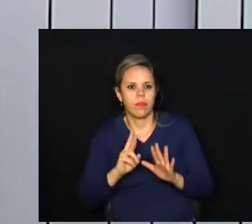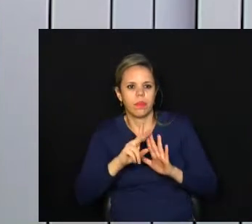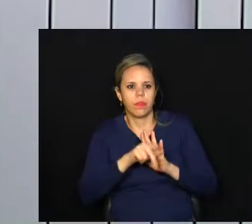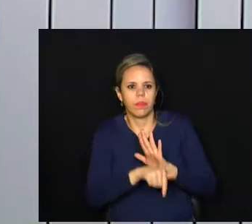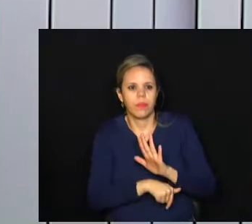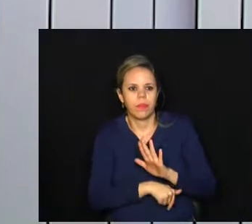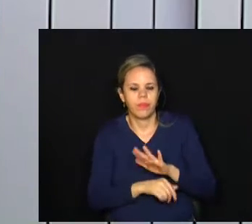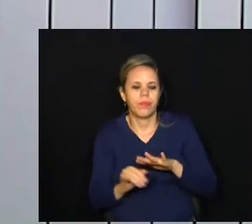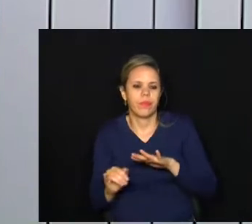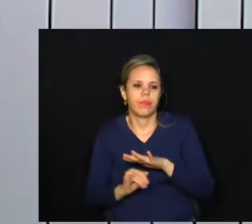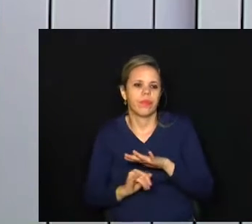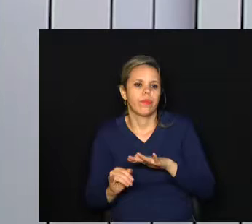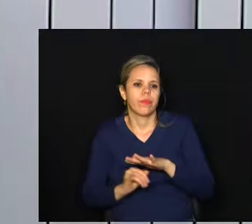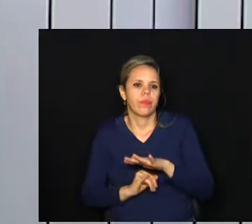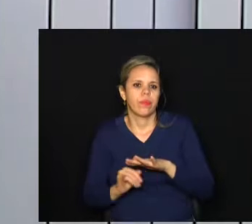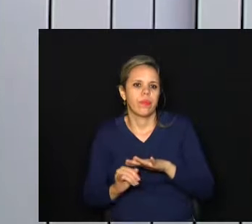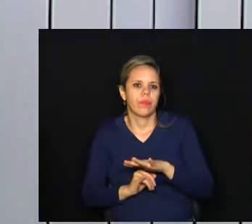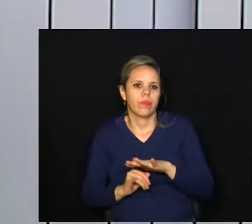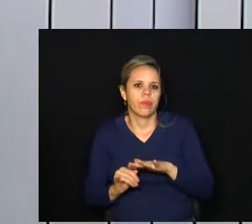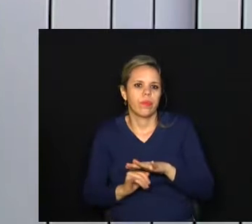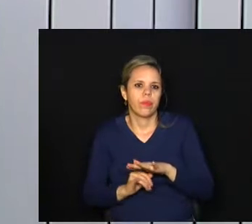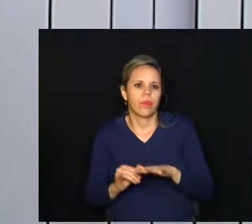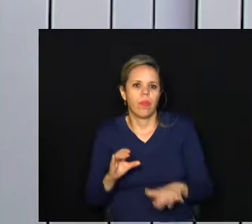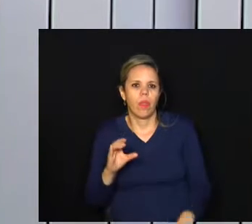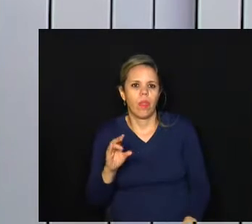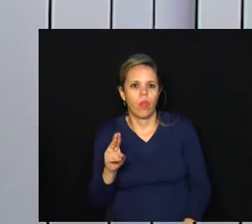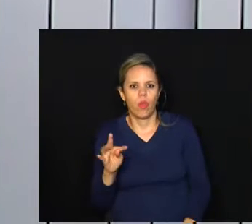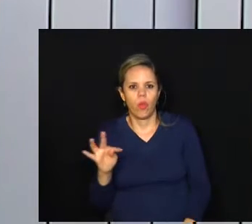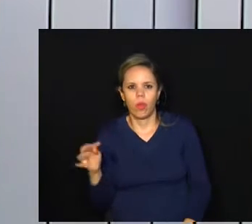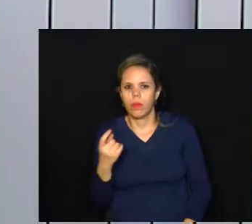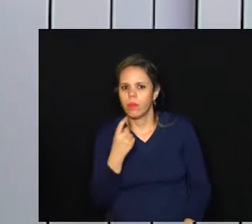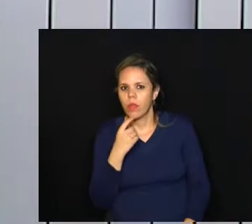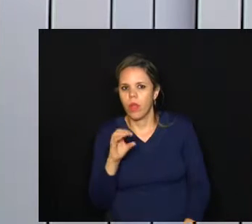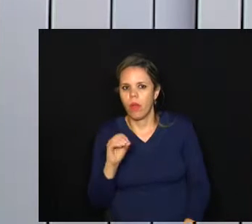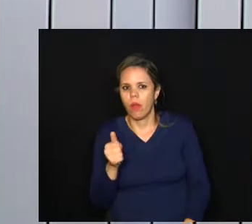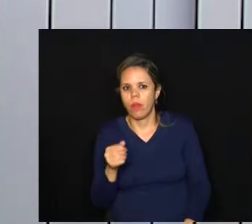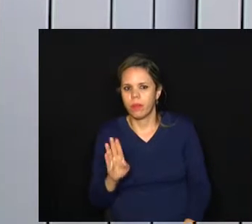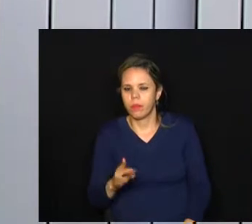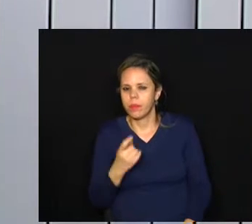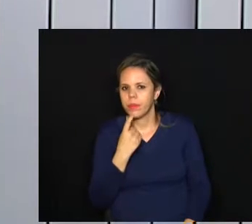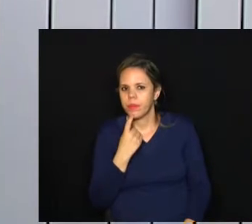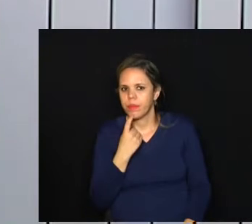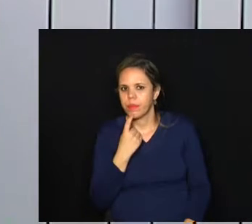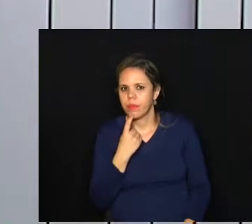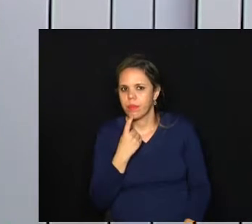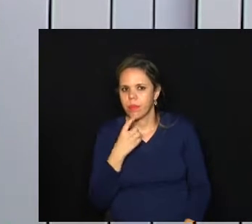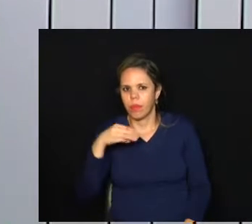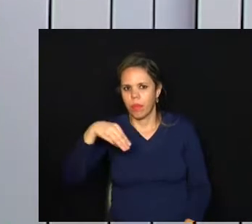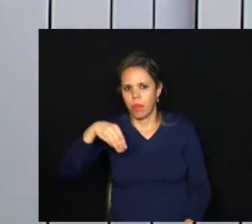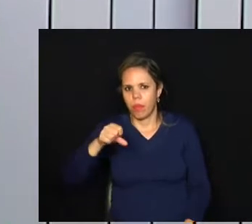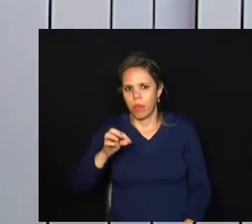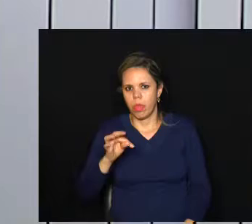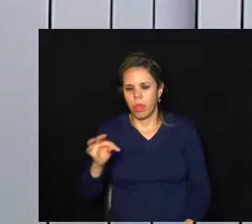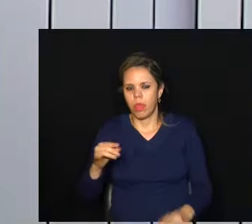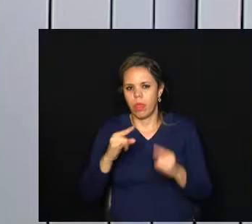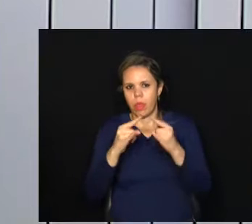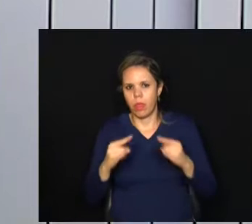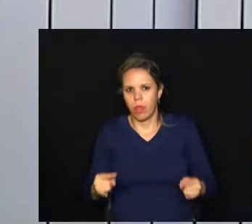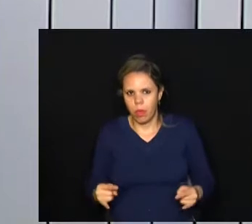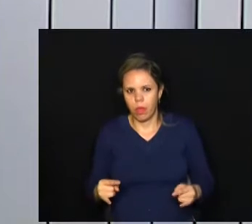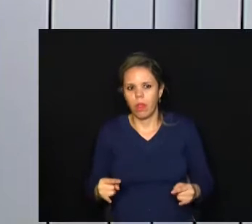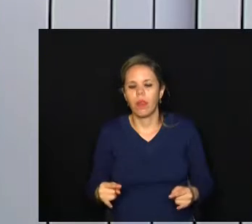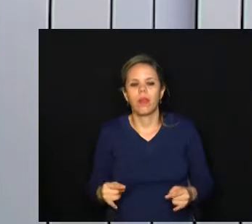diversas instituições como a CUT Campinas, OAB Campinas, MST Acampamento Marielle